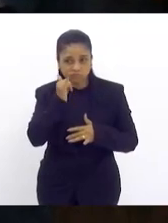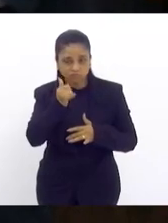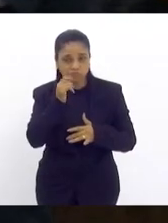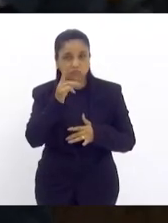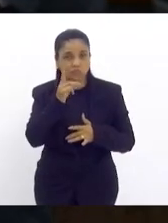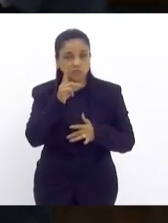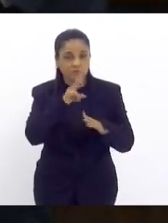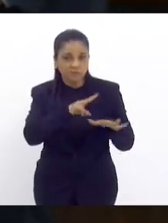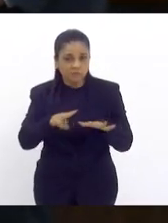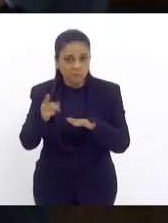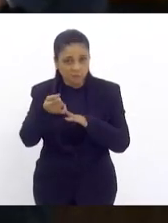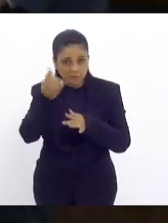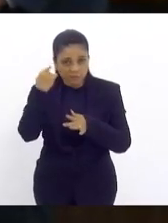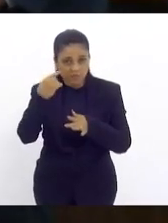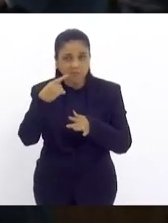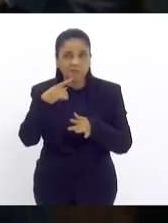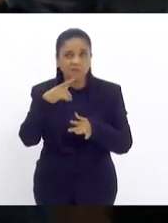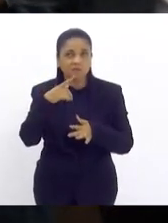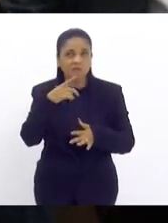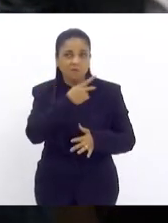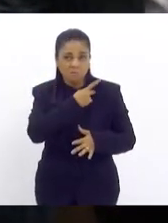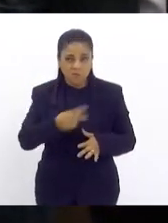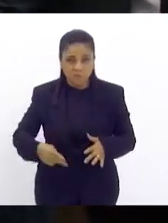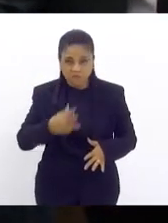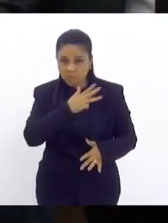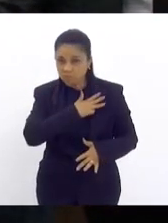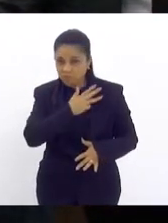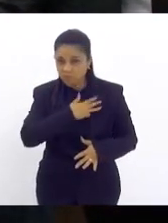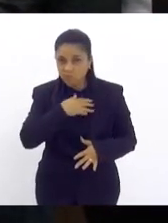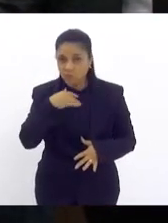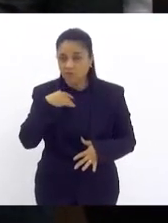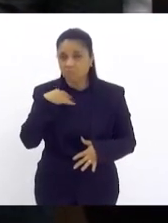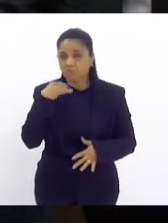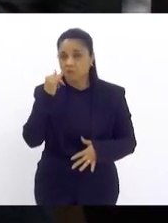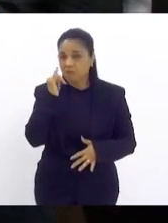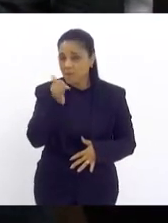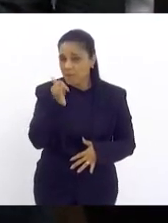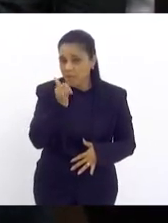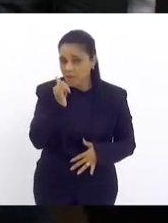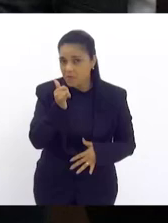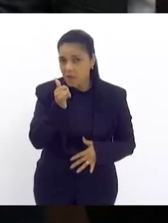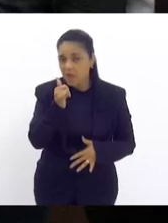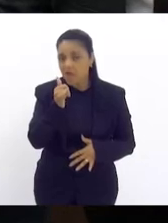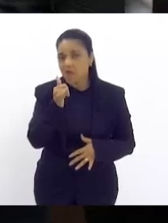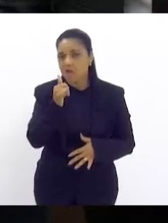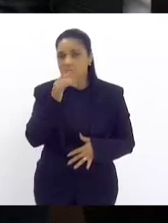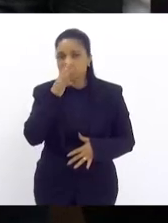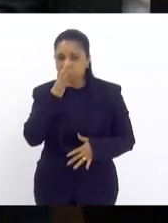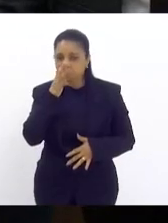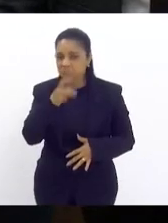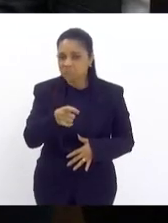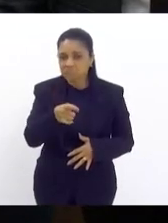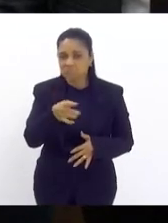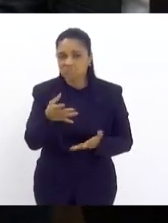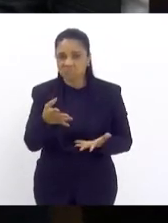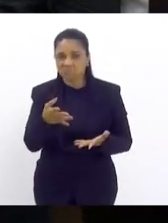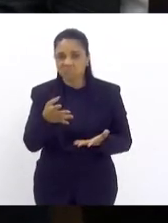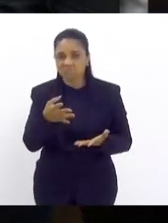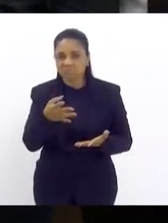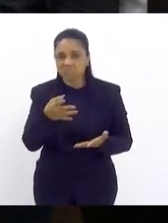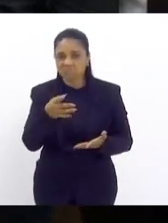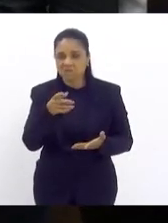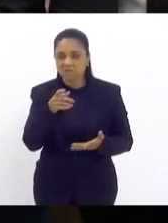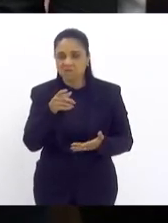presidente Lula falou essa abobrinha essa aberração essa blasfêmia contra as pessoas